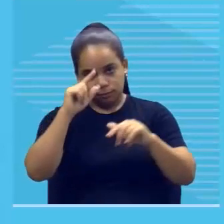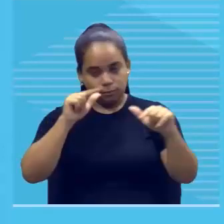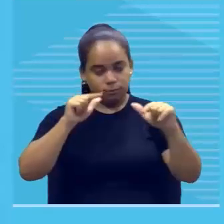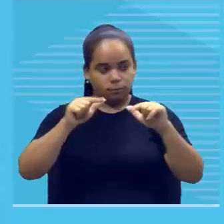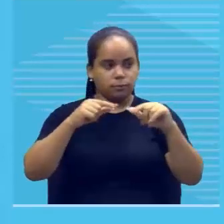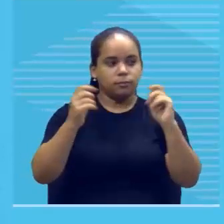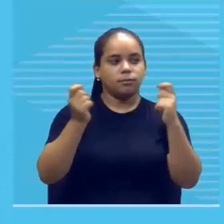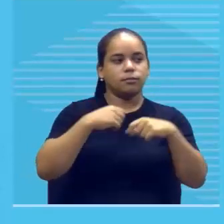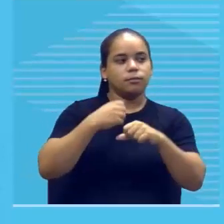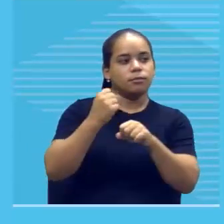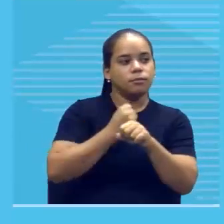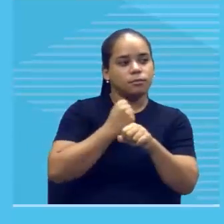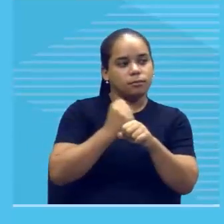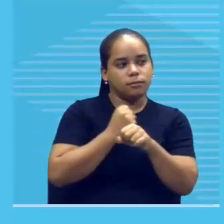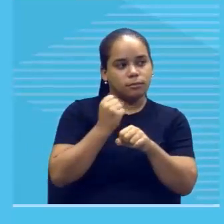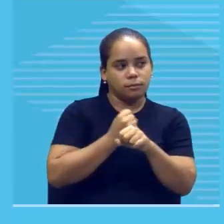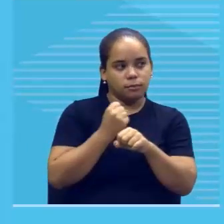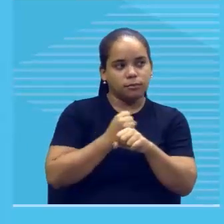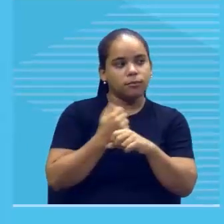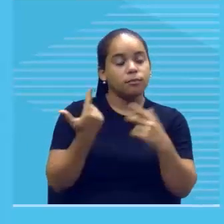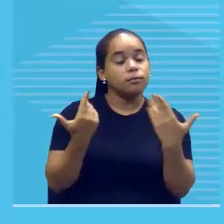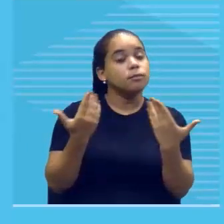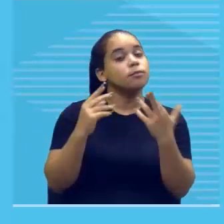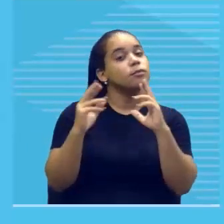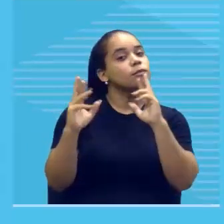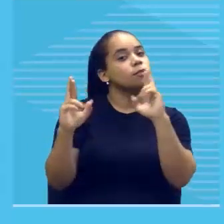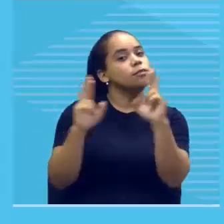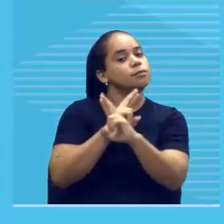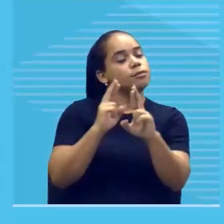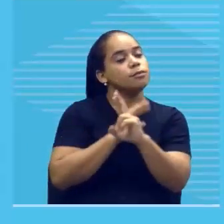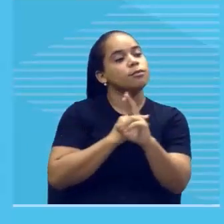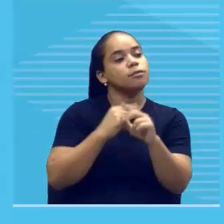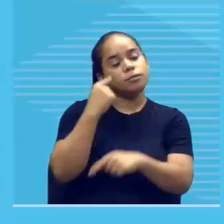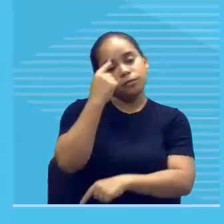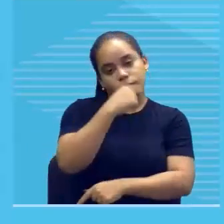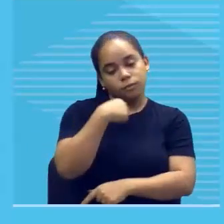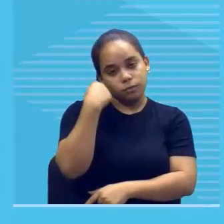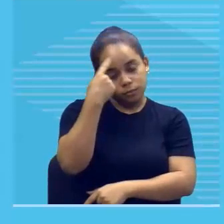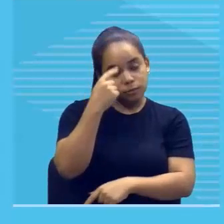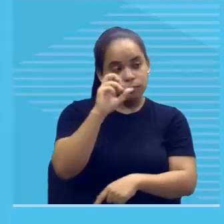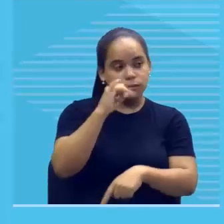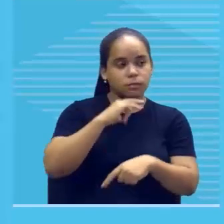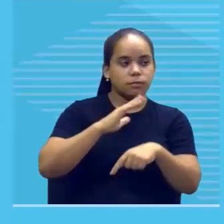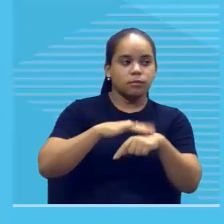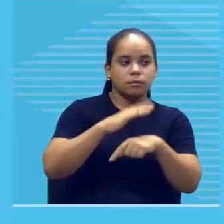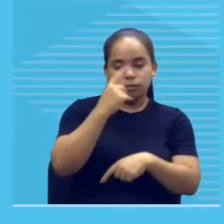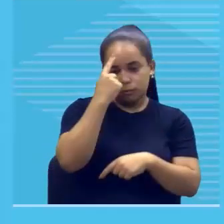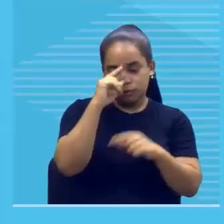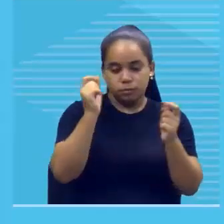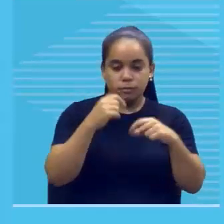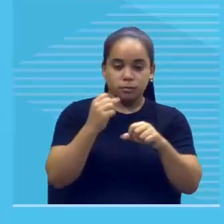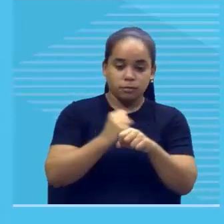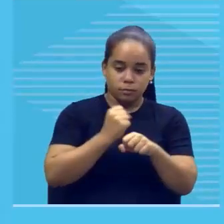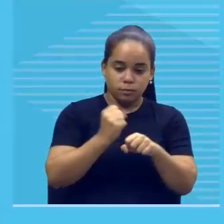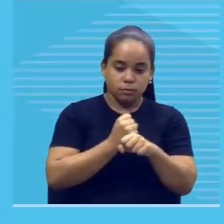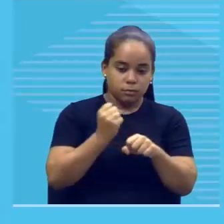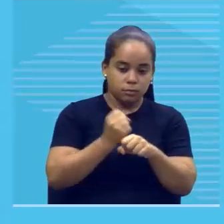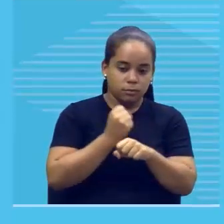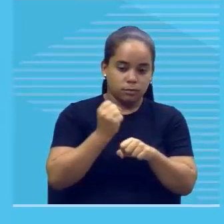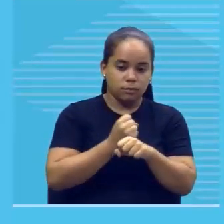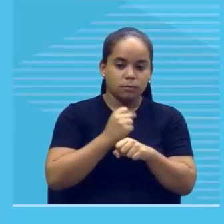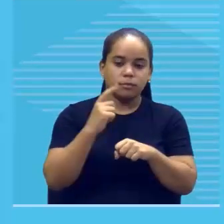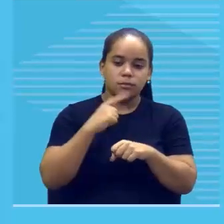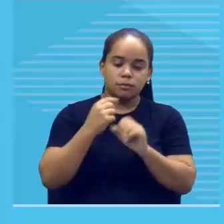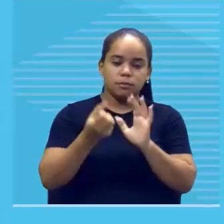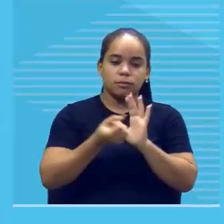muro agora eu vou comparar com horas né se eu tenho mais dias para construir um muro Ou seja